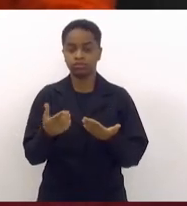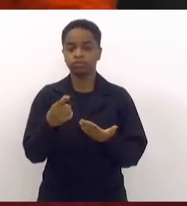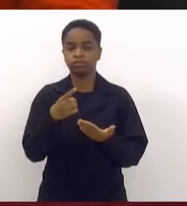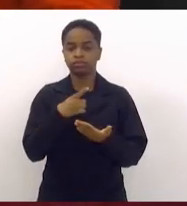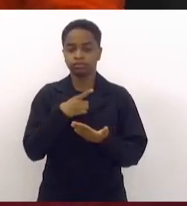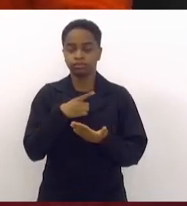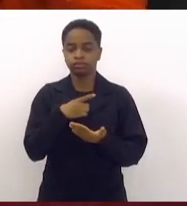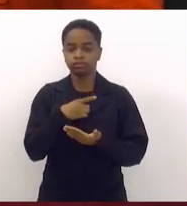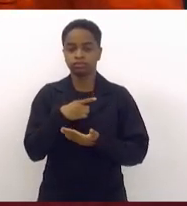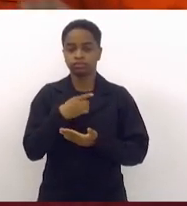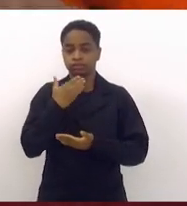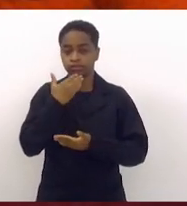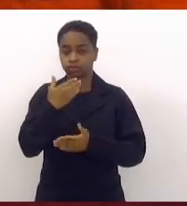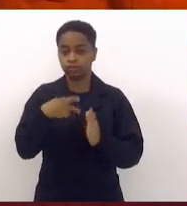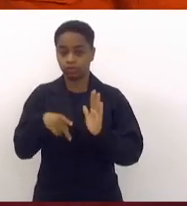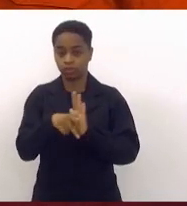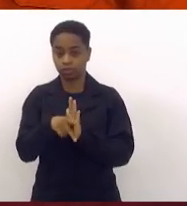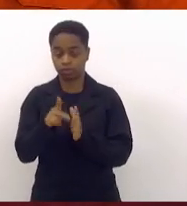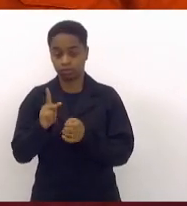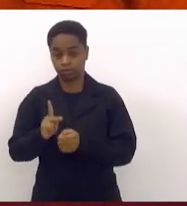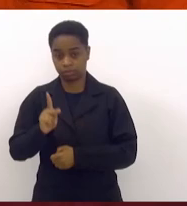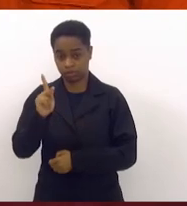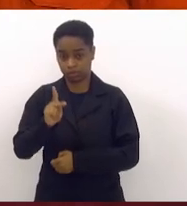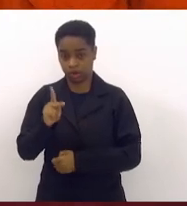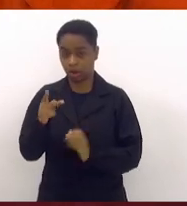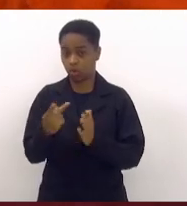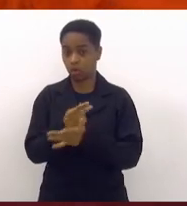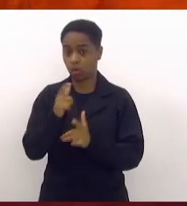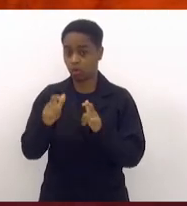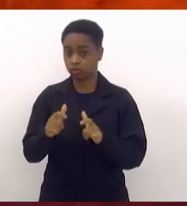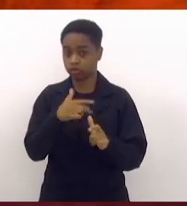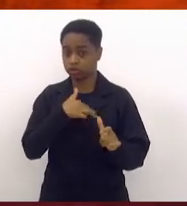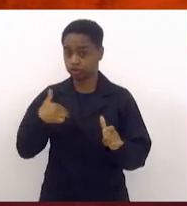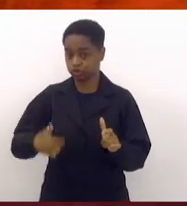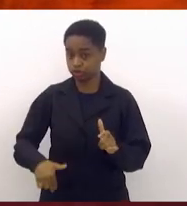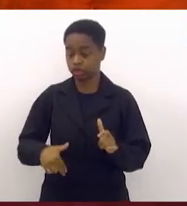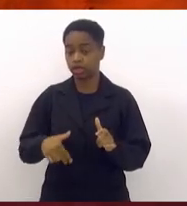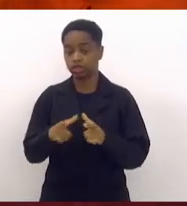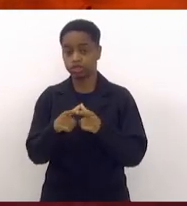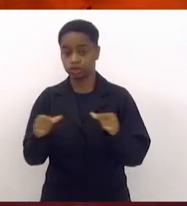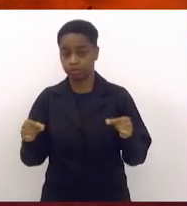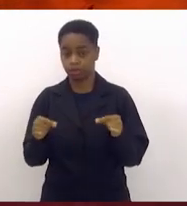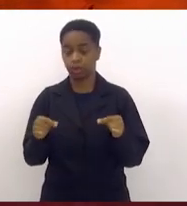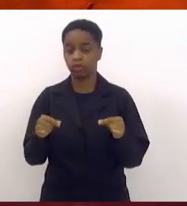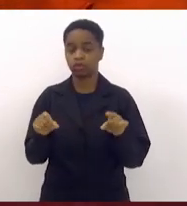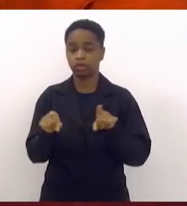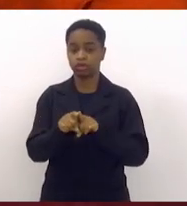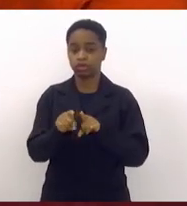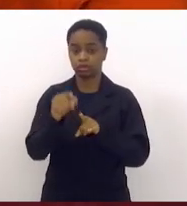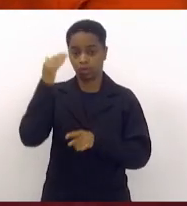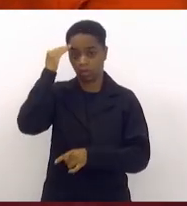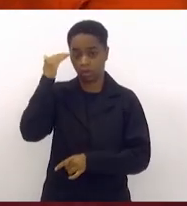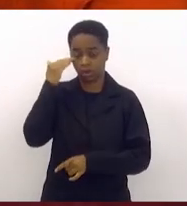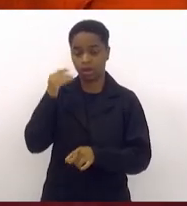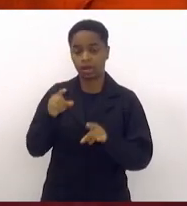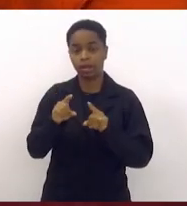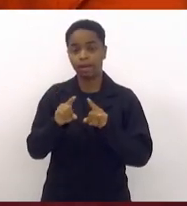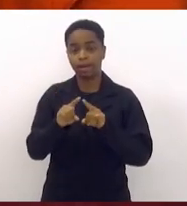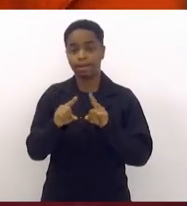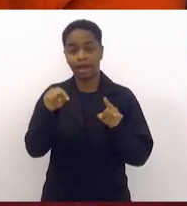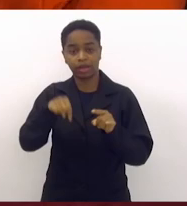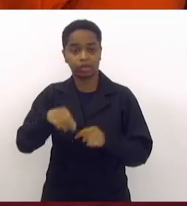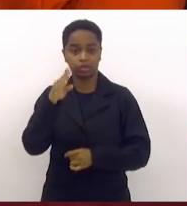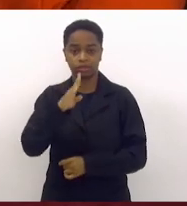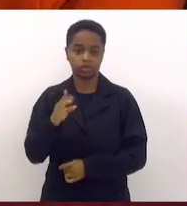encomendas da própria Petrobras sendo feitas onde Na China Japão Singapura Coreia do Sul e não no Brasil segundo o